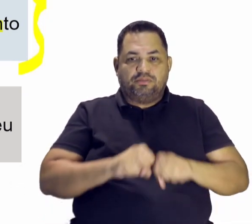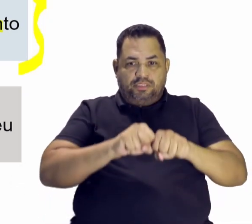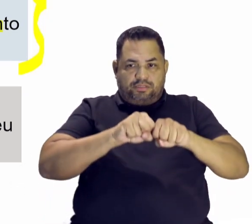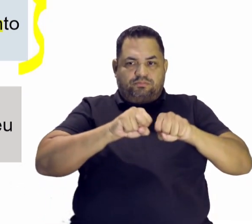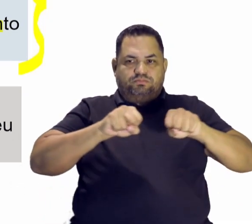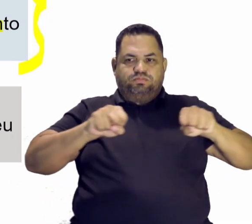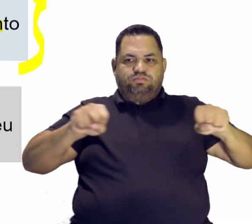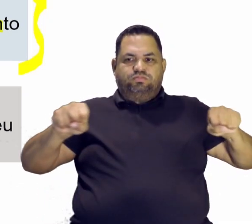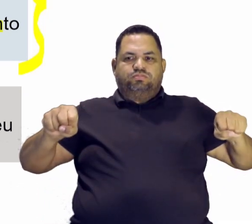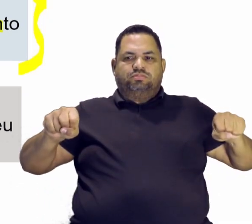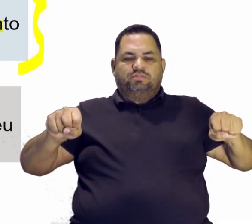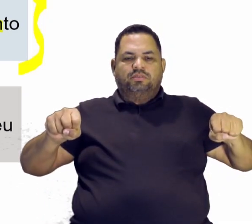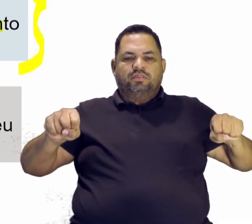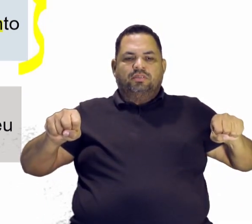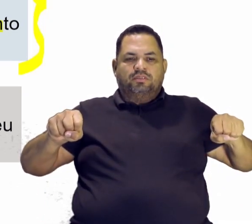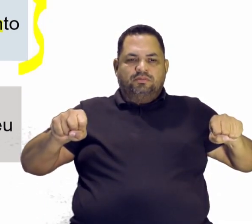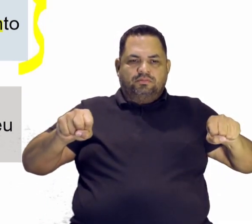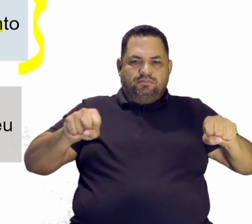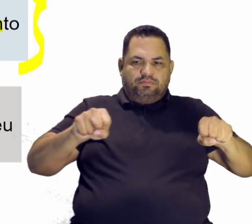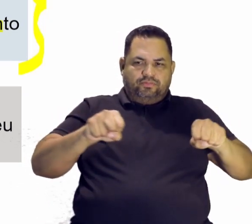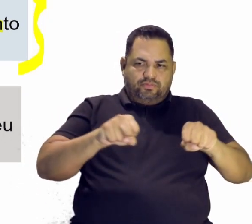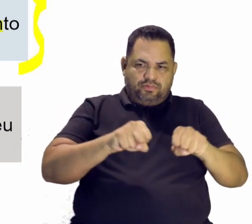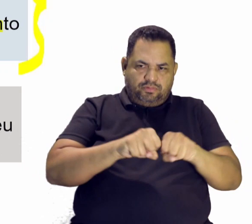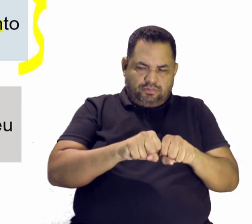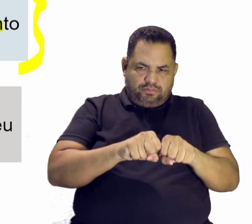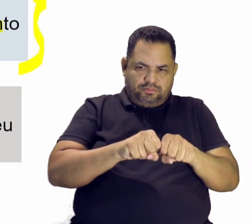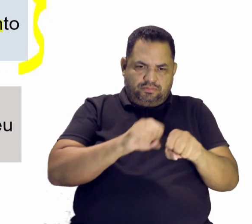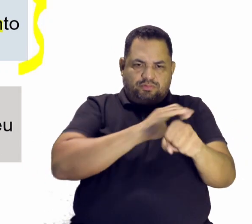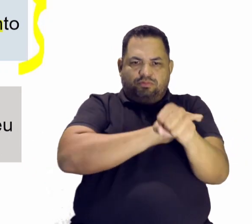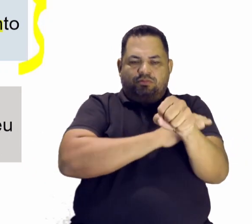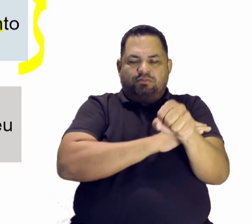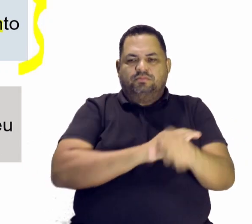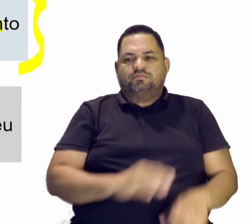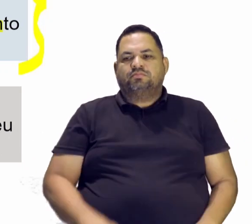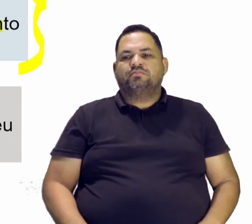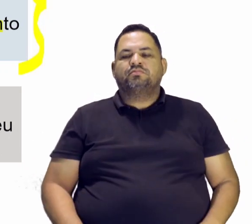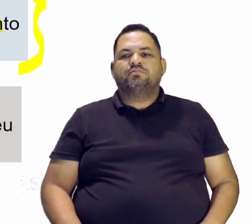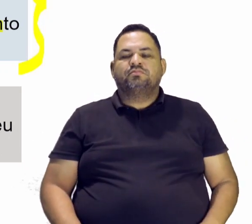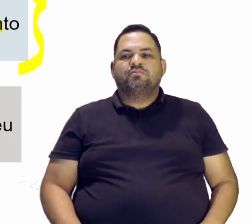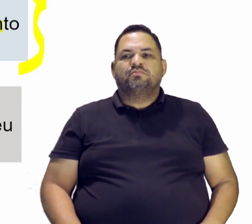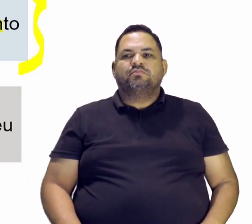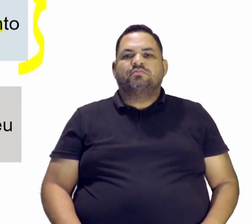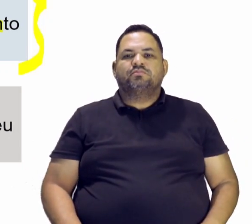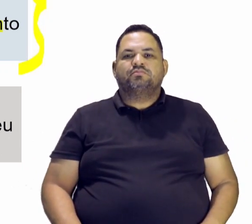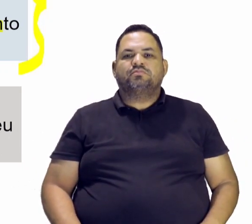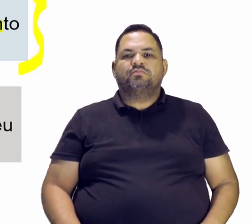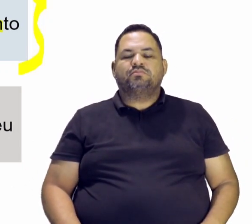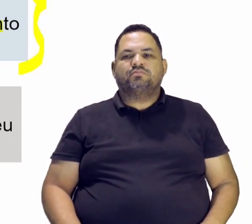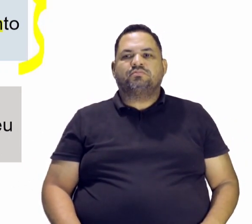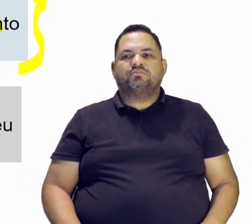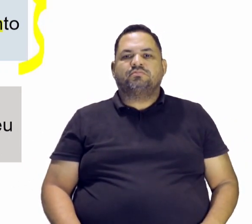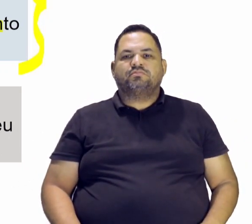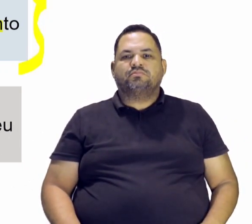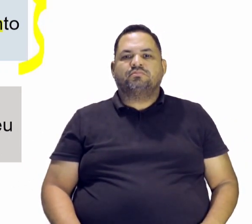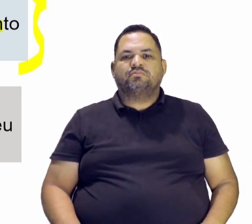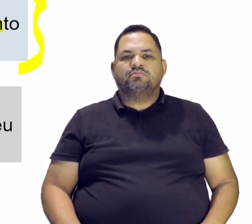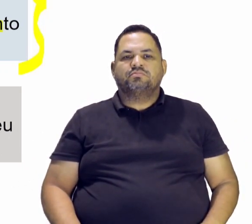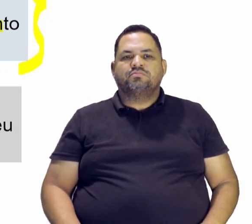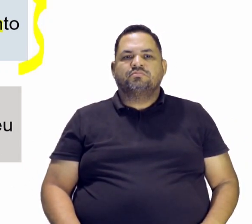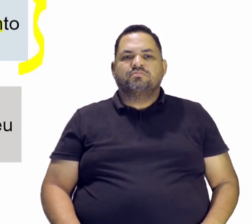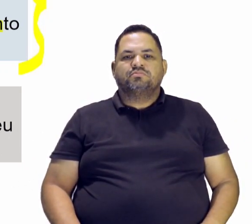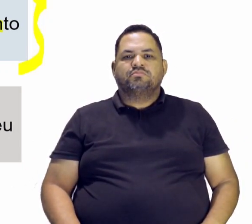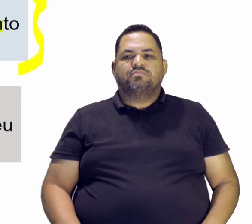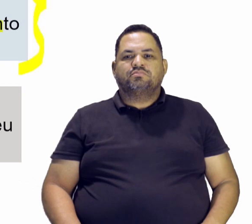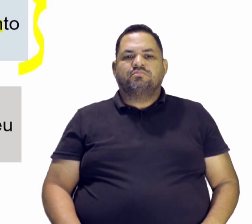E a elasticidade ele volta para o repouso, tá? Para o seu comprimento de repouso. Dito